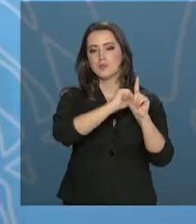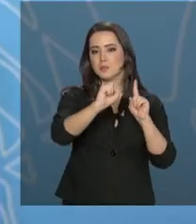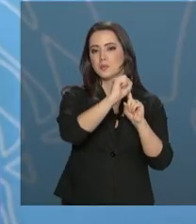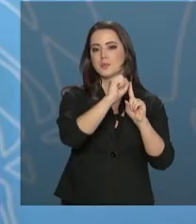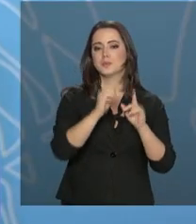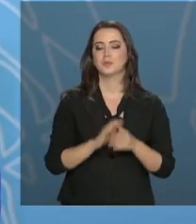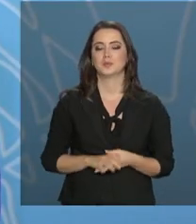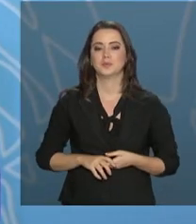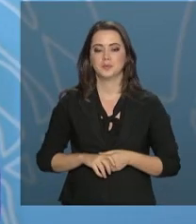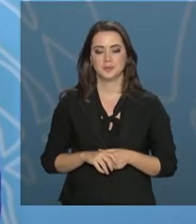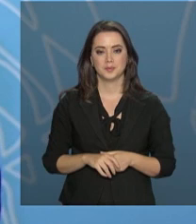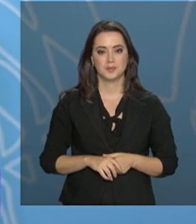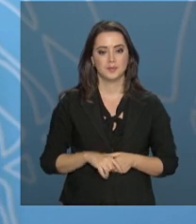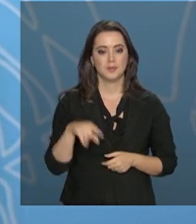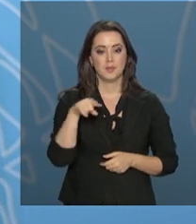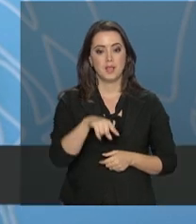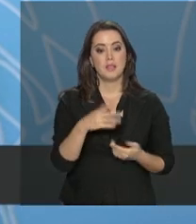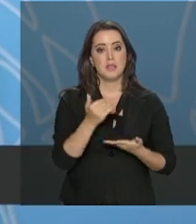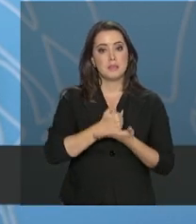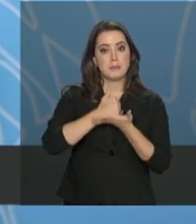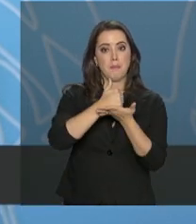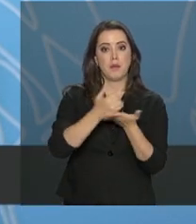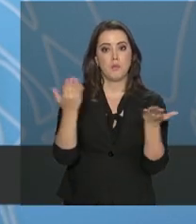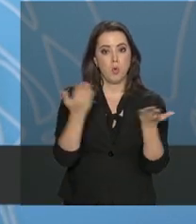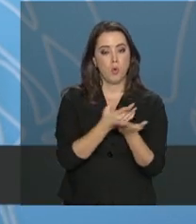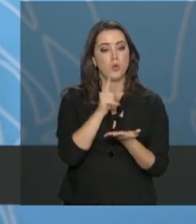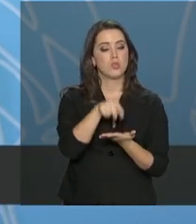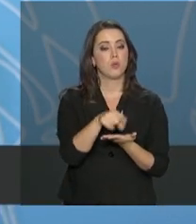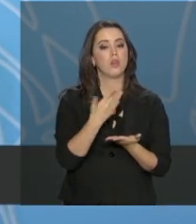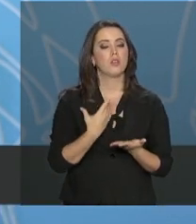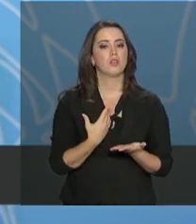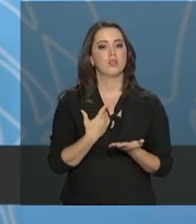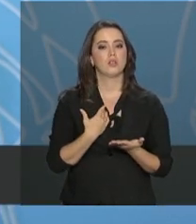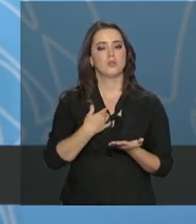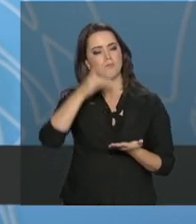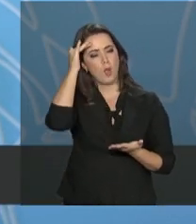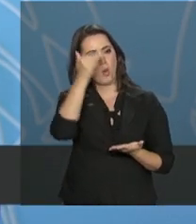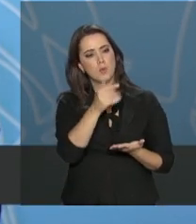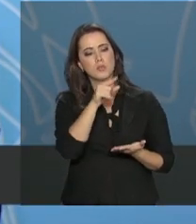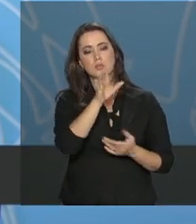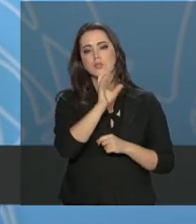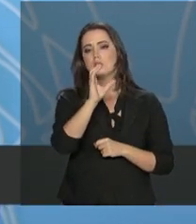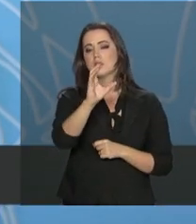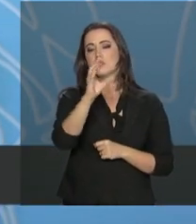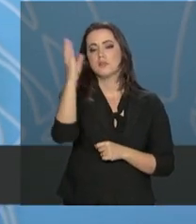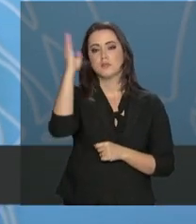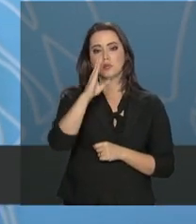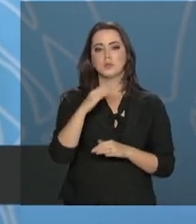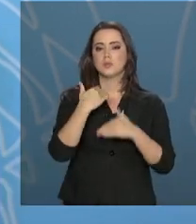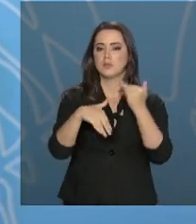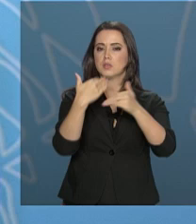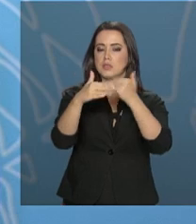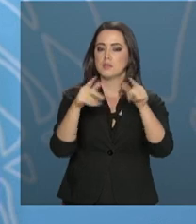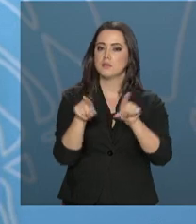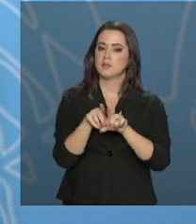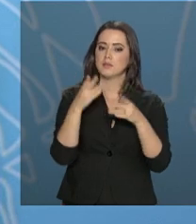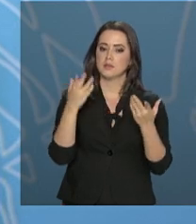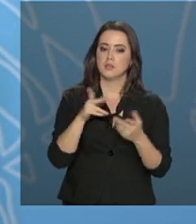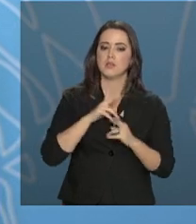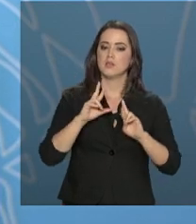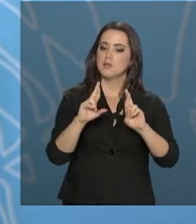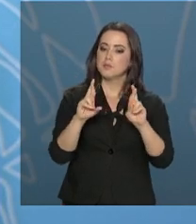social. Esse prêmio aqui hoje é um coroamento de que a ciência brasileira está crescendo,